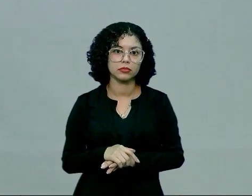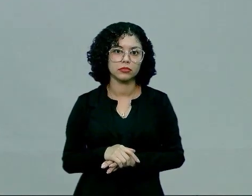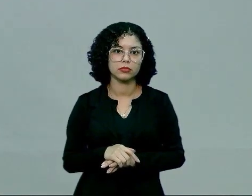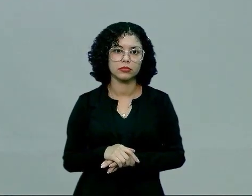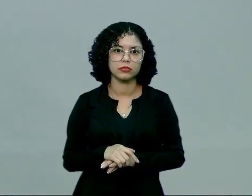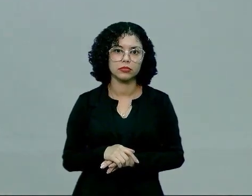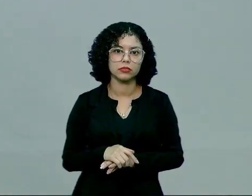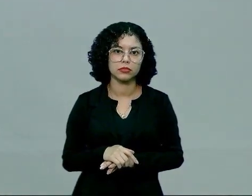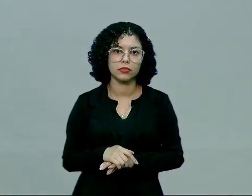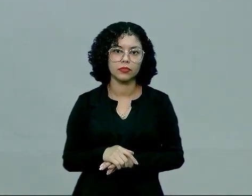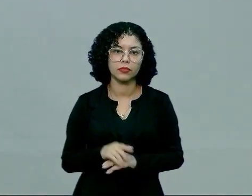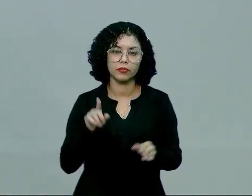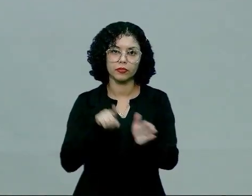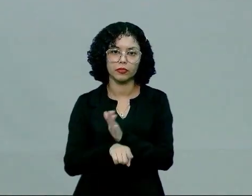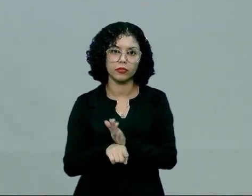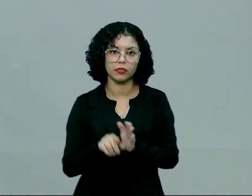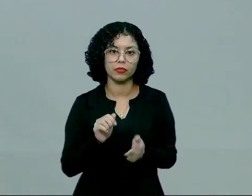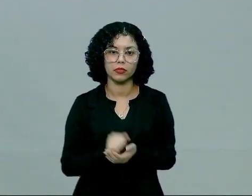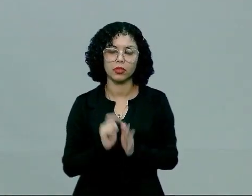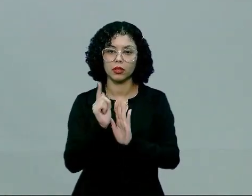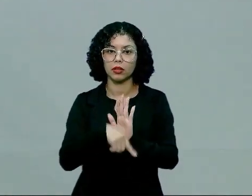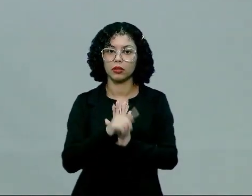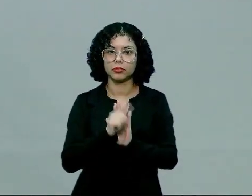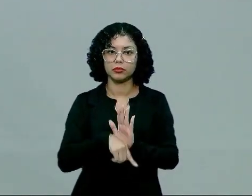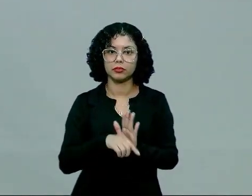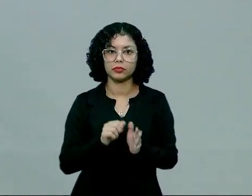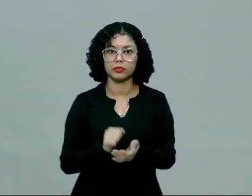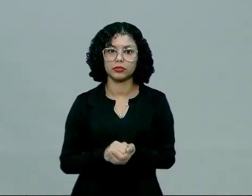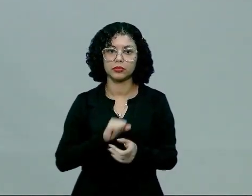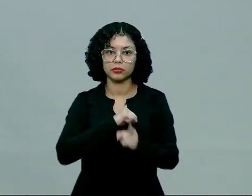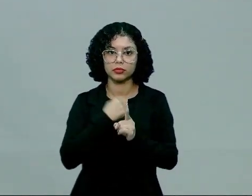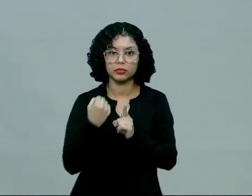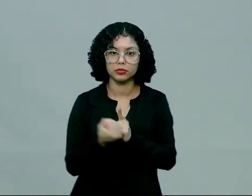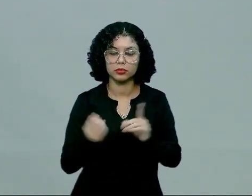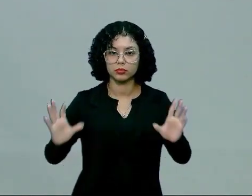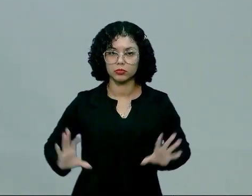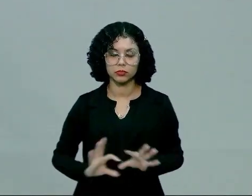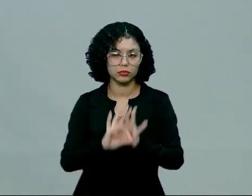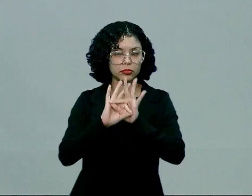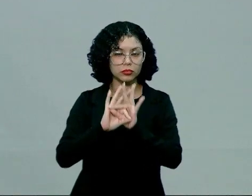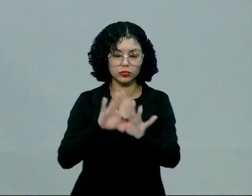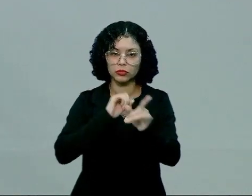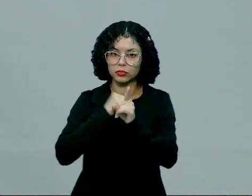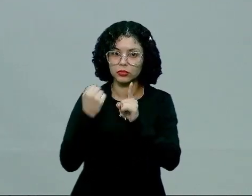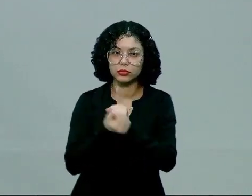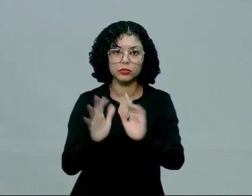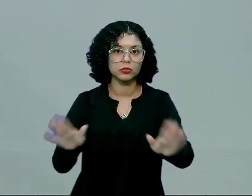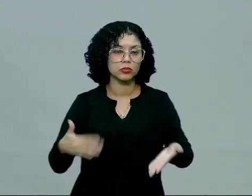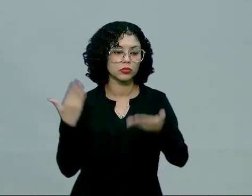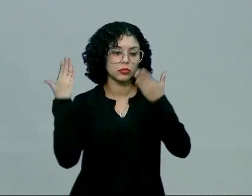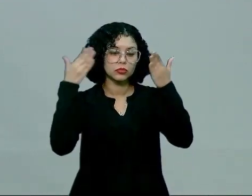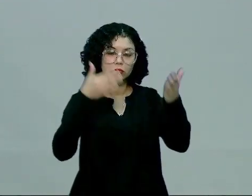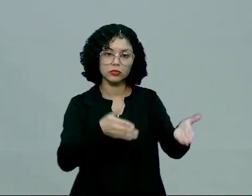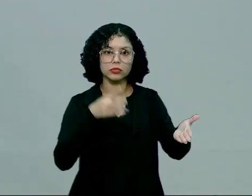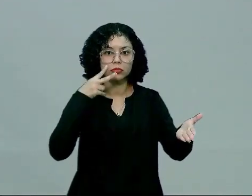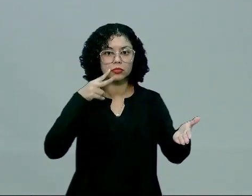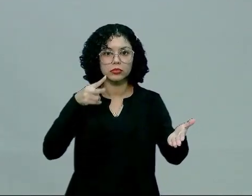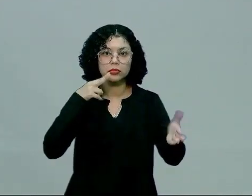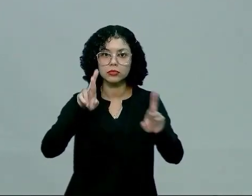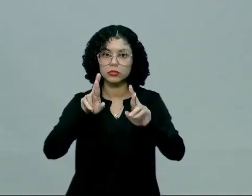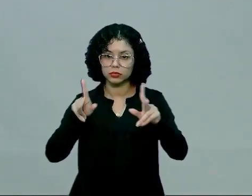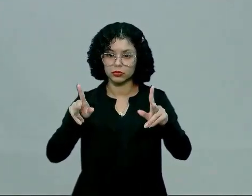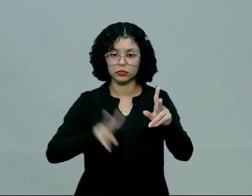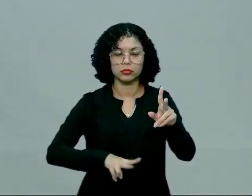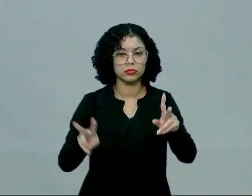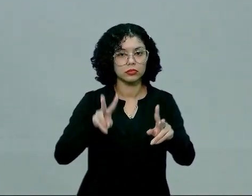Mas é uma questão de gênero compreensão eh sociais relações sociais Então qual é o direcionamento a gente viu ali que tem uma